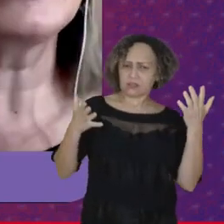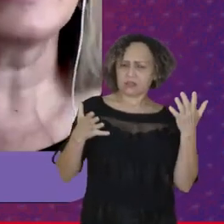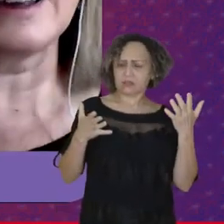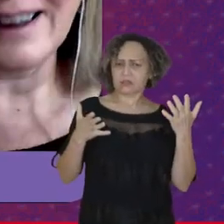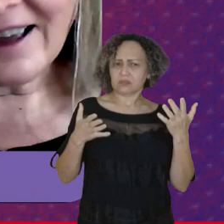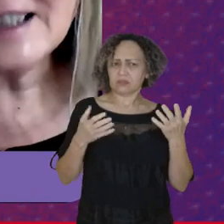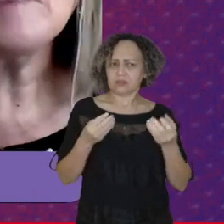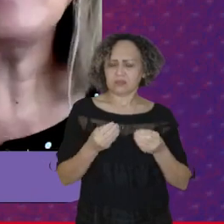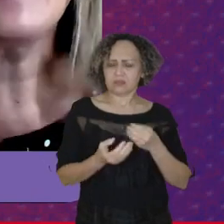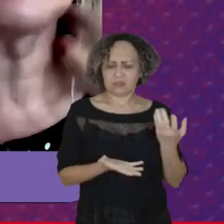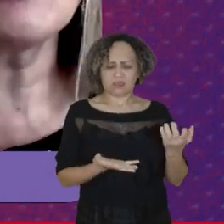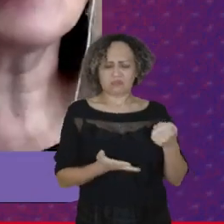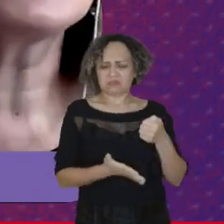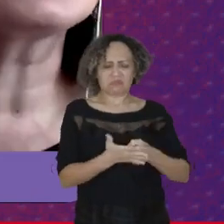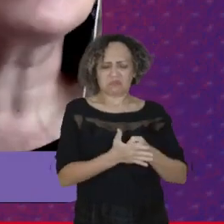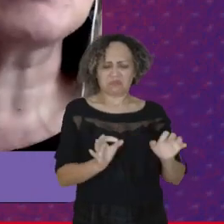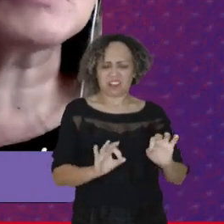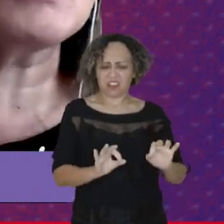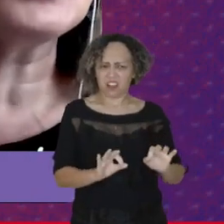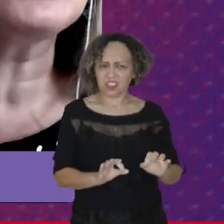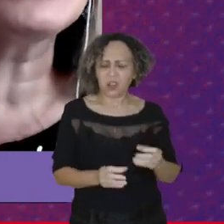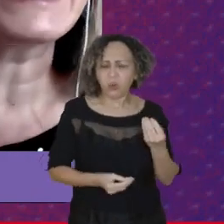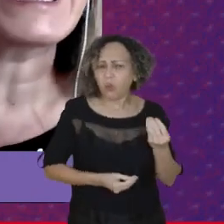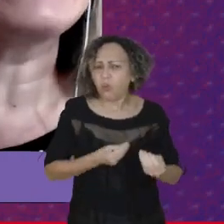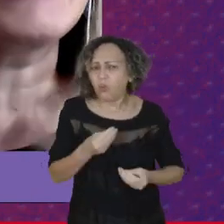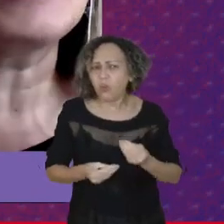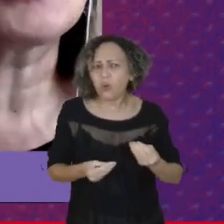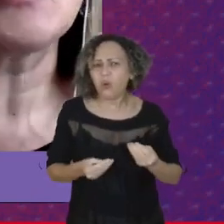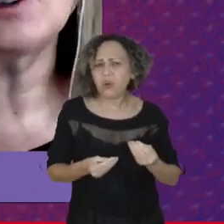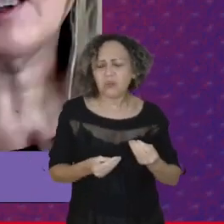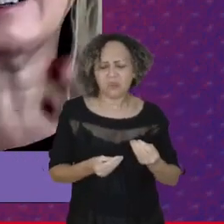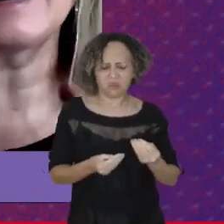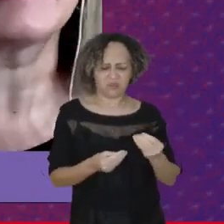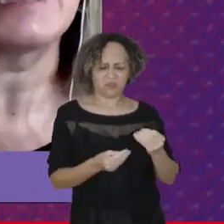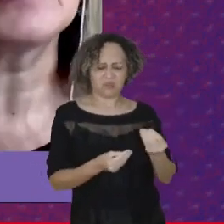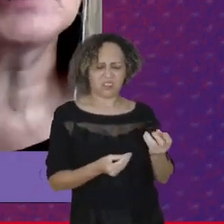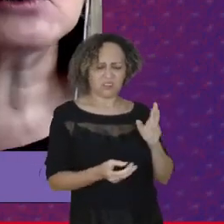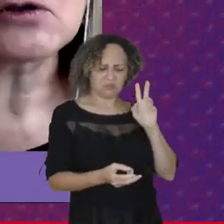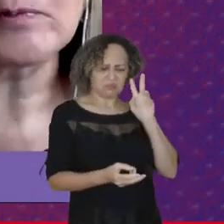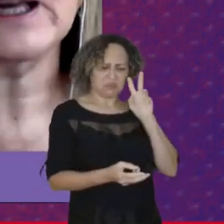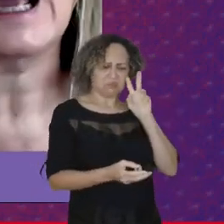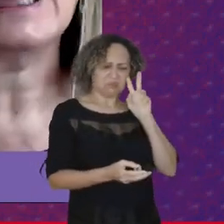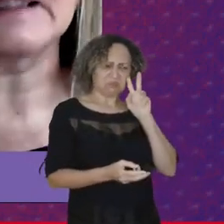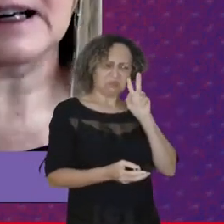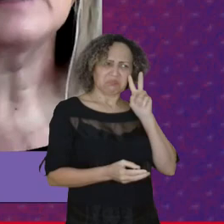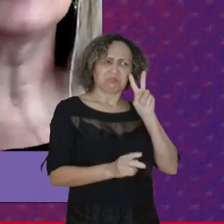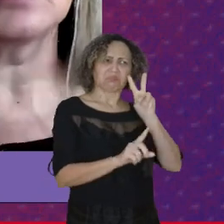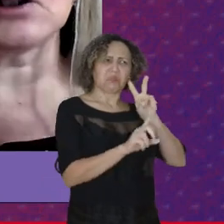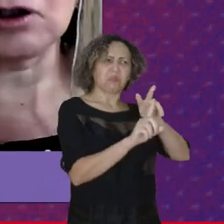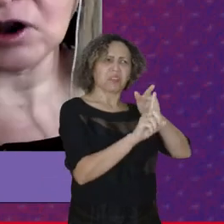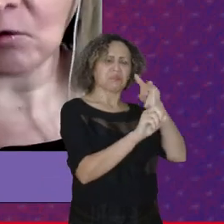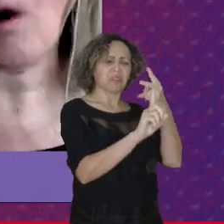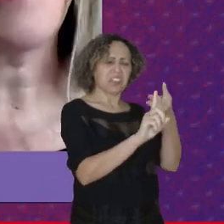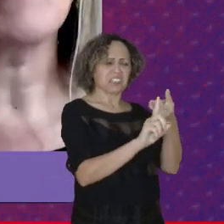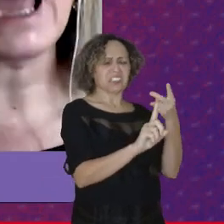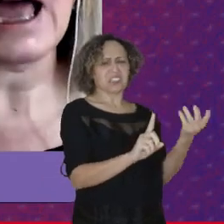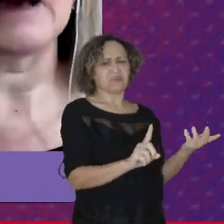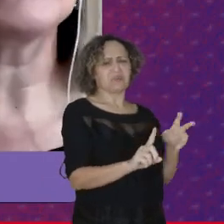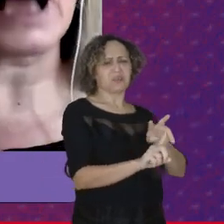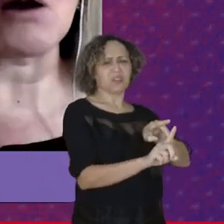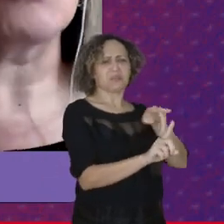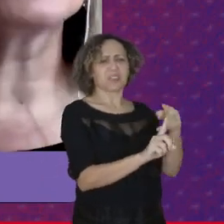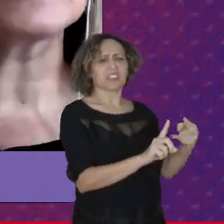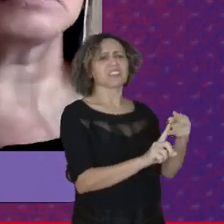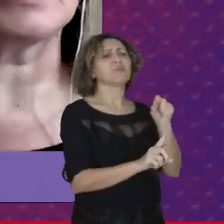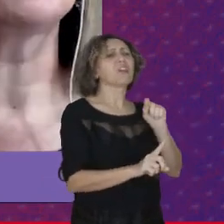que expressa uma visão muito decadente, muito atrasada, muito superada de qual